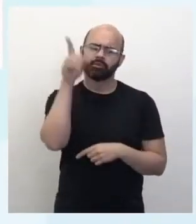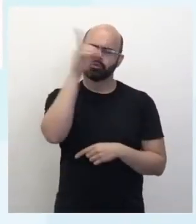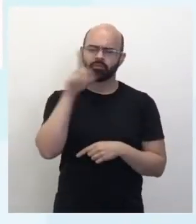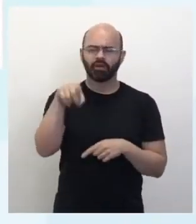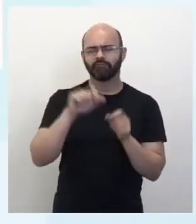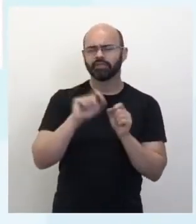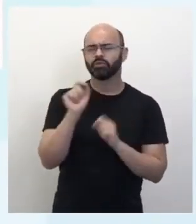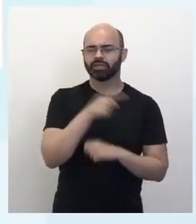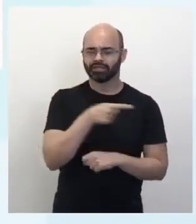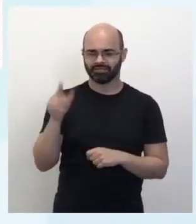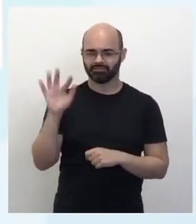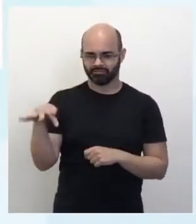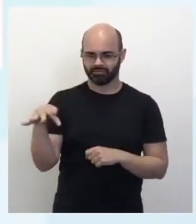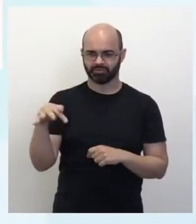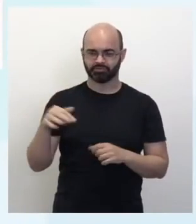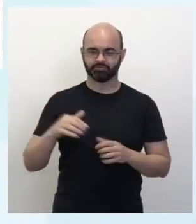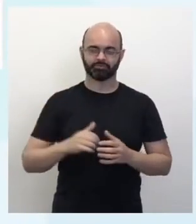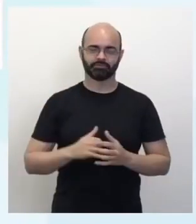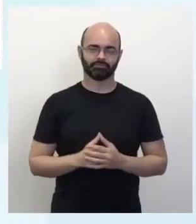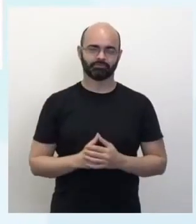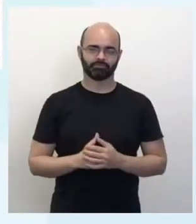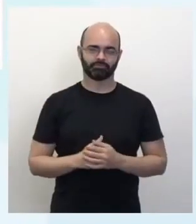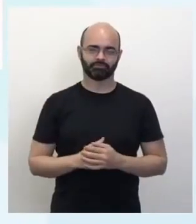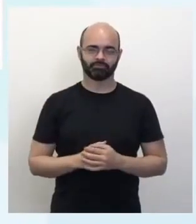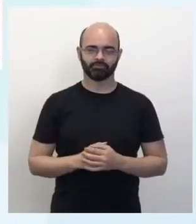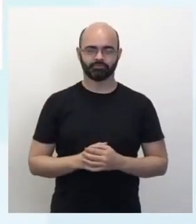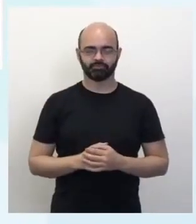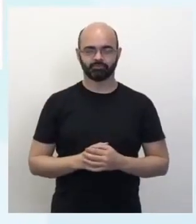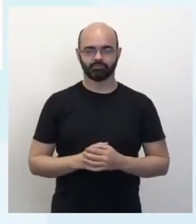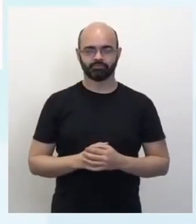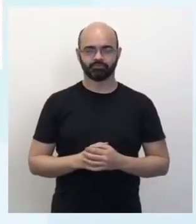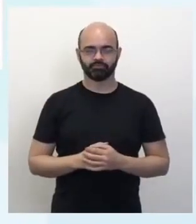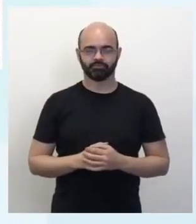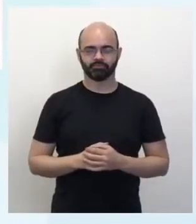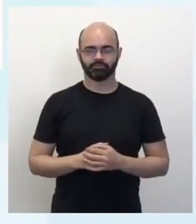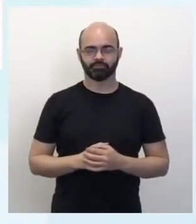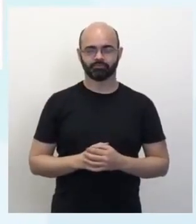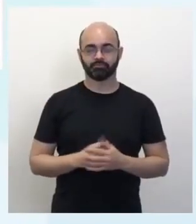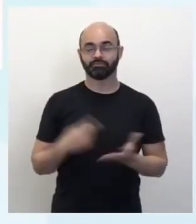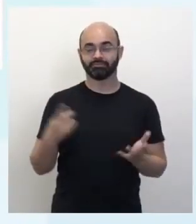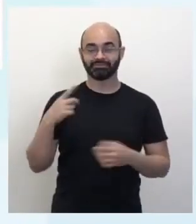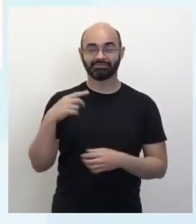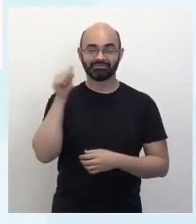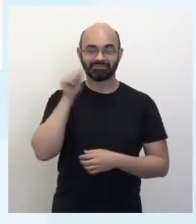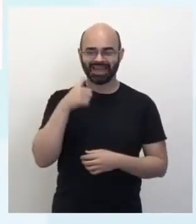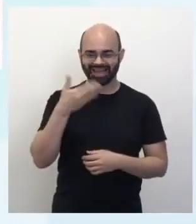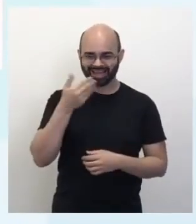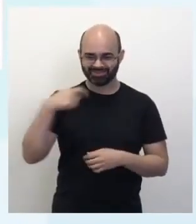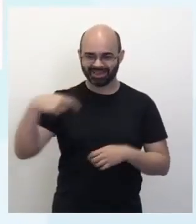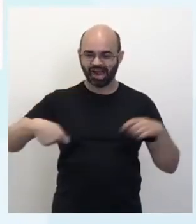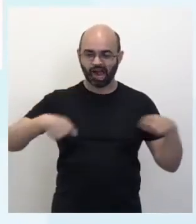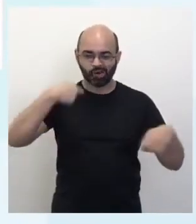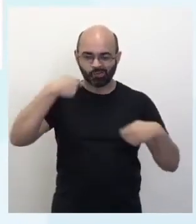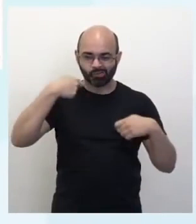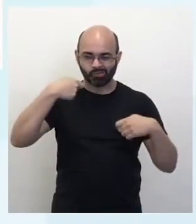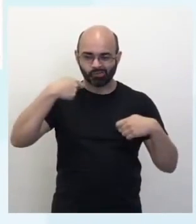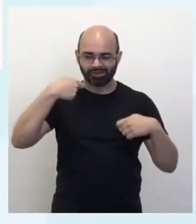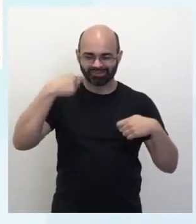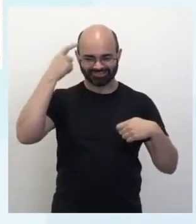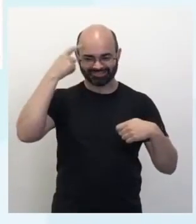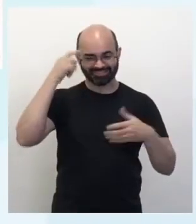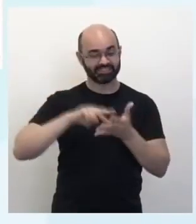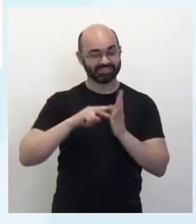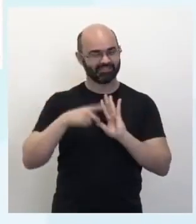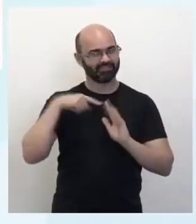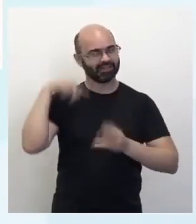me pergunta sobre os planos do fim de semana. E aí tá a menininha comendo, quer dizer, she's going to eat